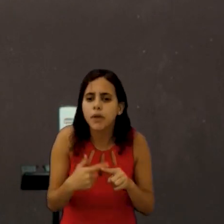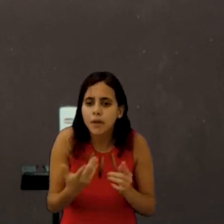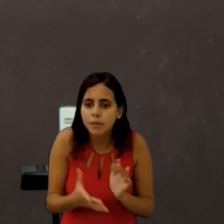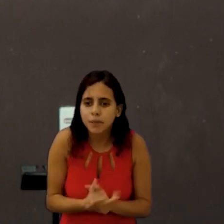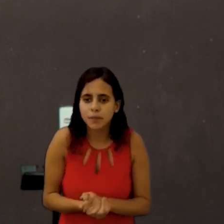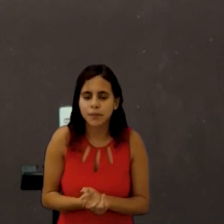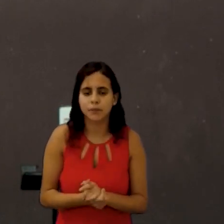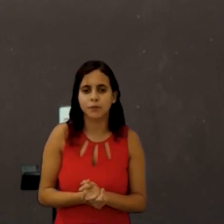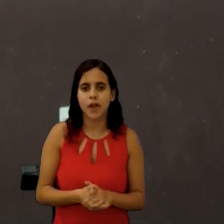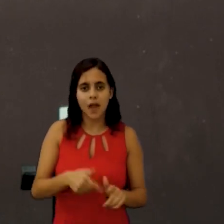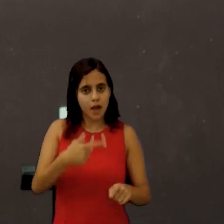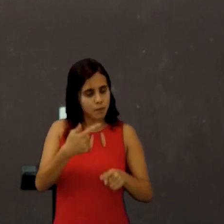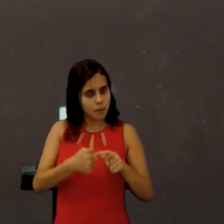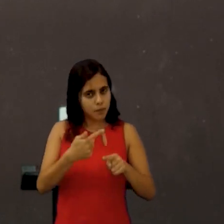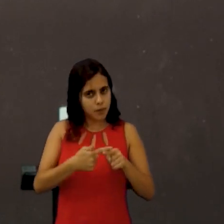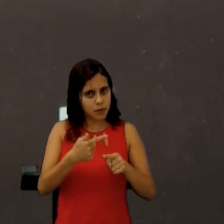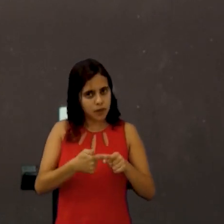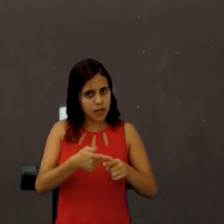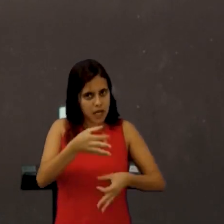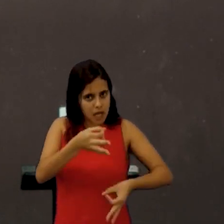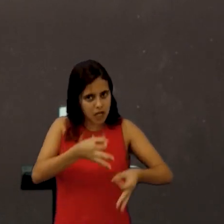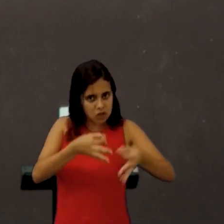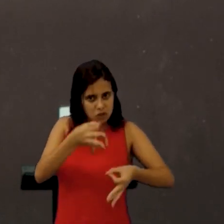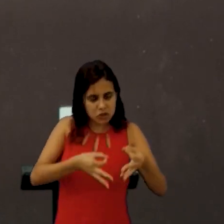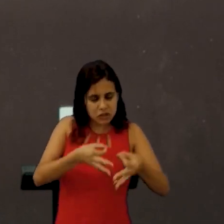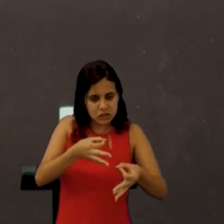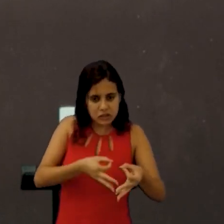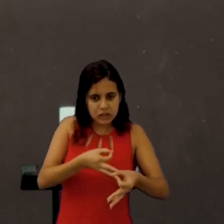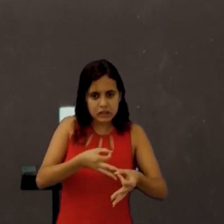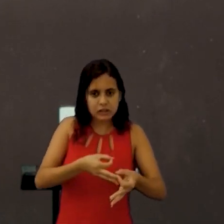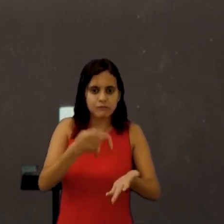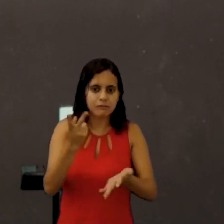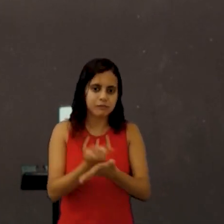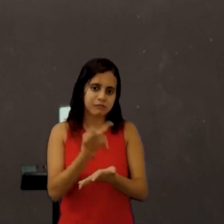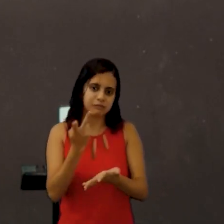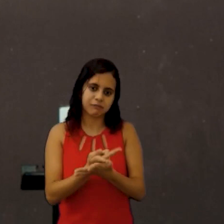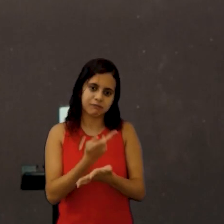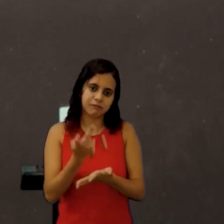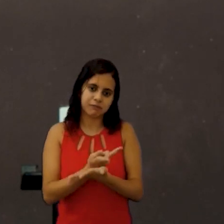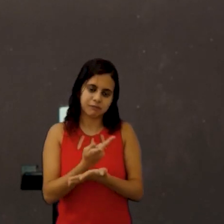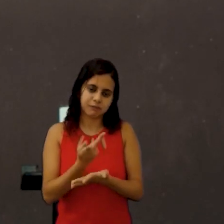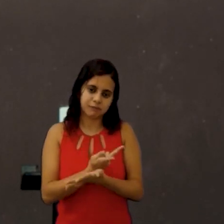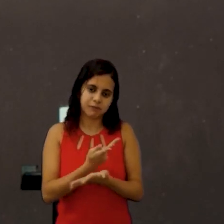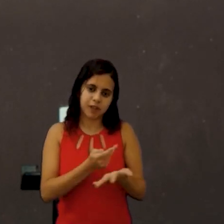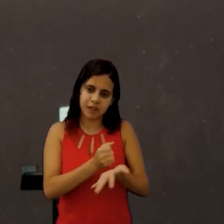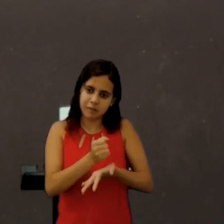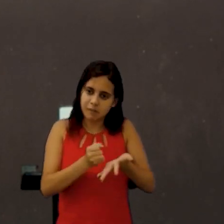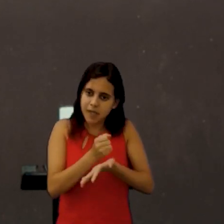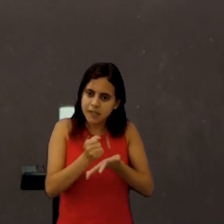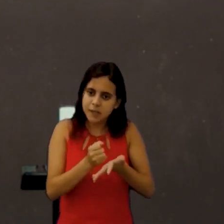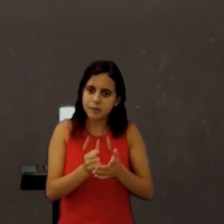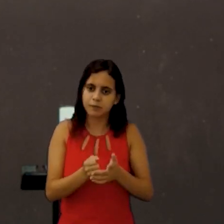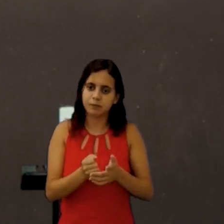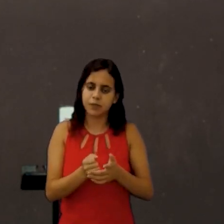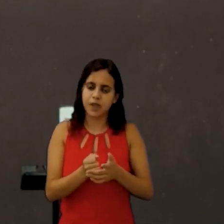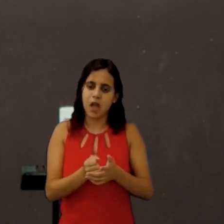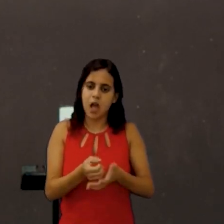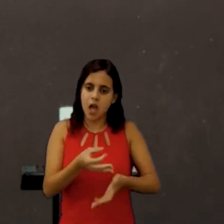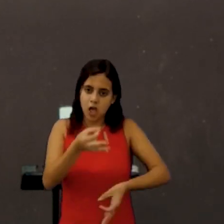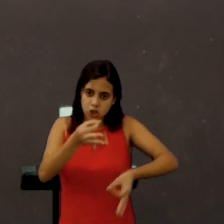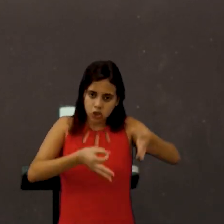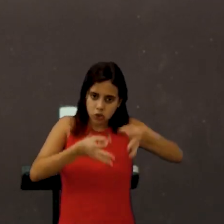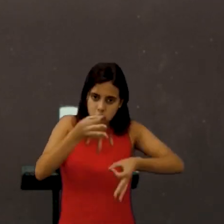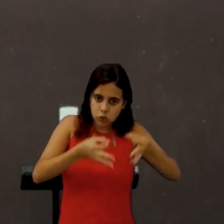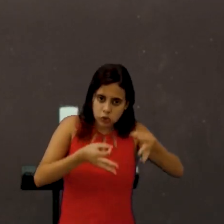a justiça está falhando nos seus princípios. A justiça está corrompendo,